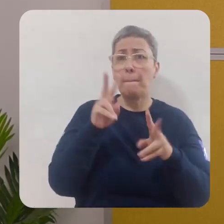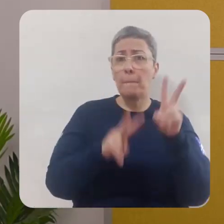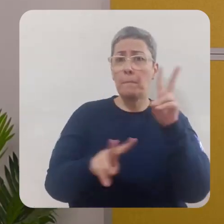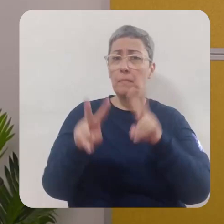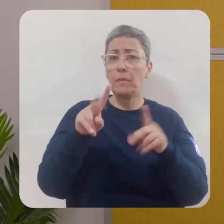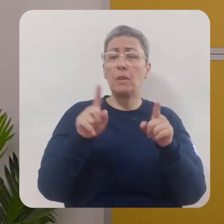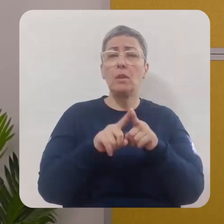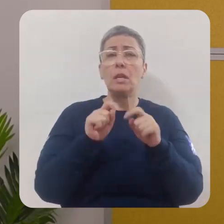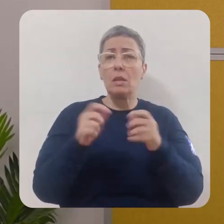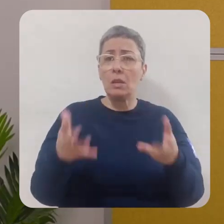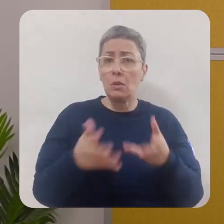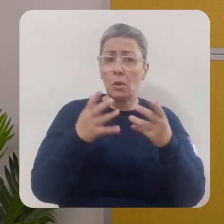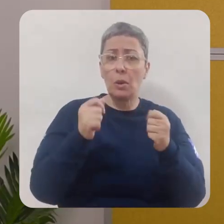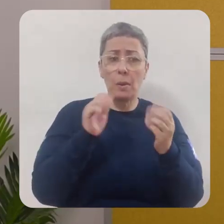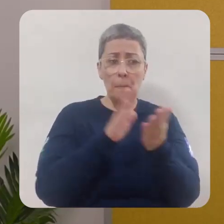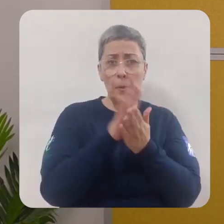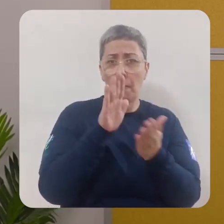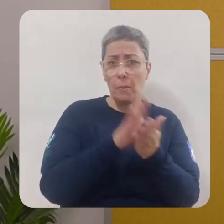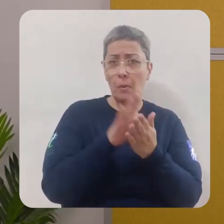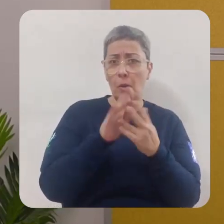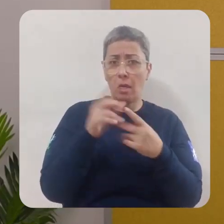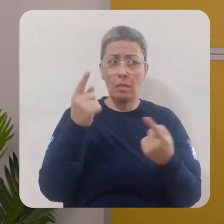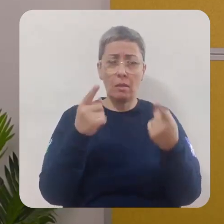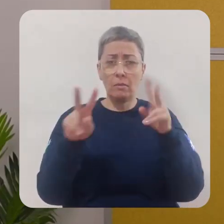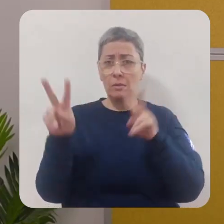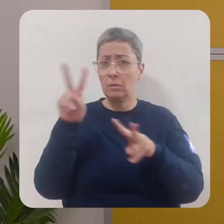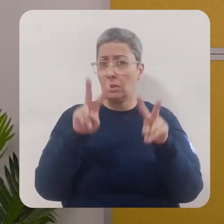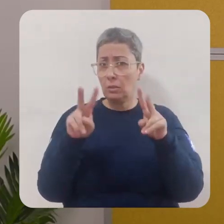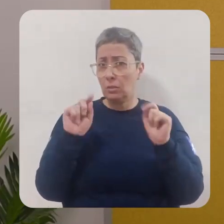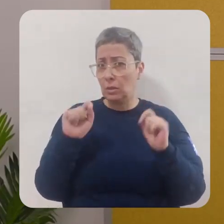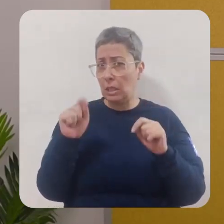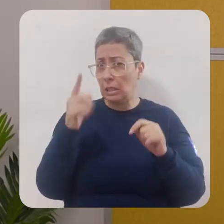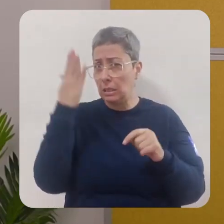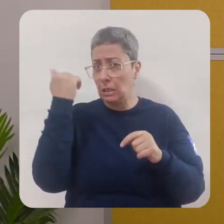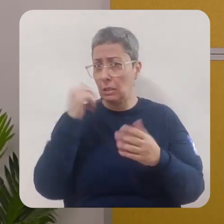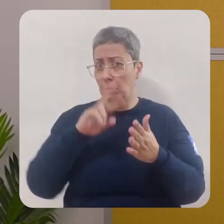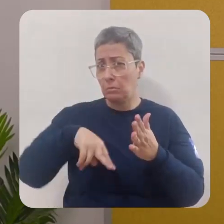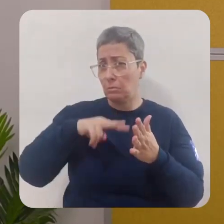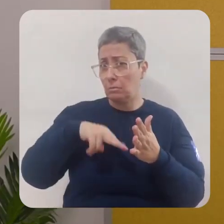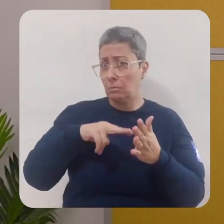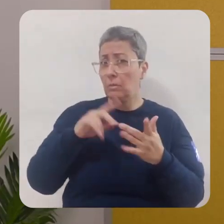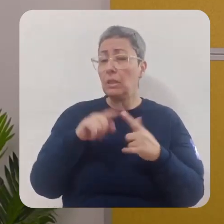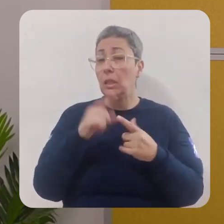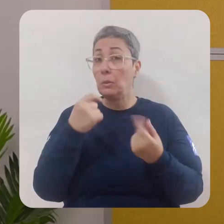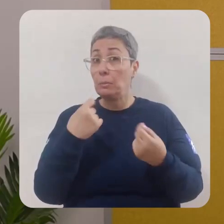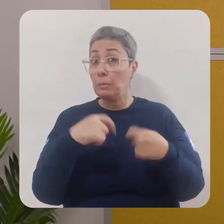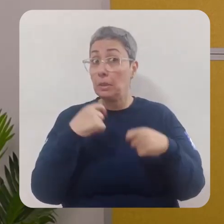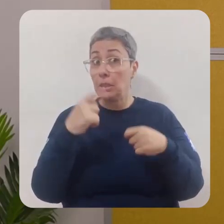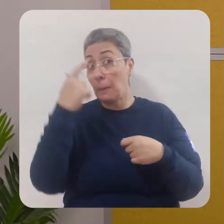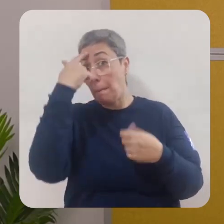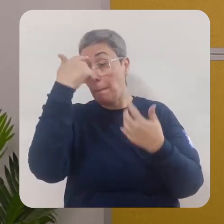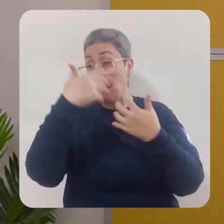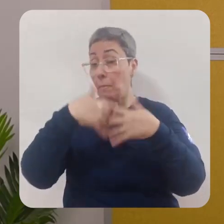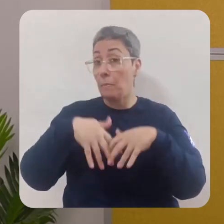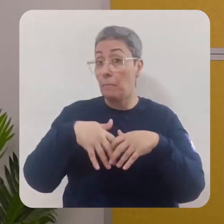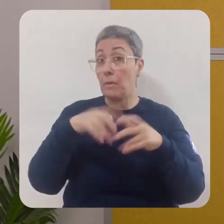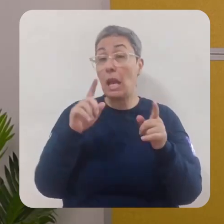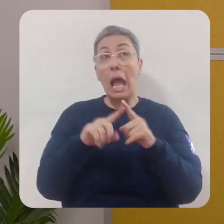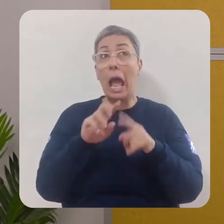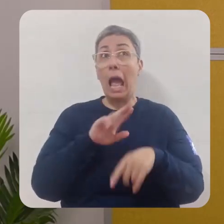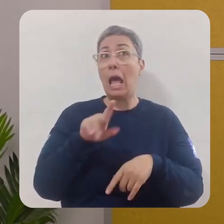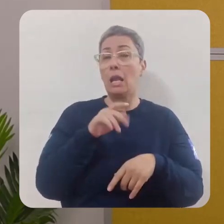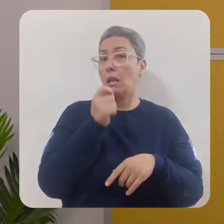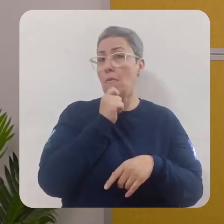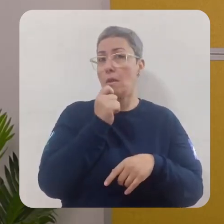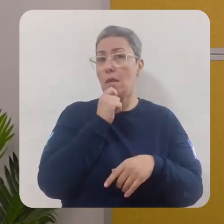estímulo visual e esse estímulo impresso, que também é visual. Ele sabe ler? É isso que eu tenho que pensar.